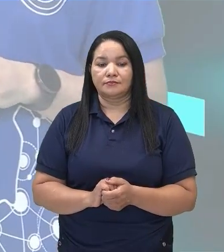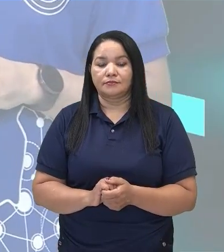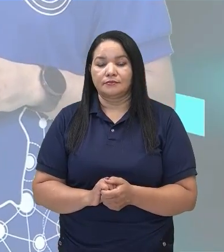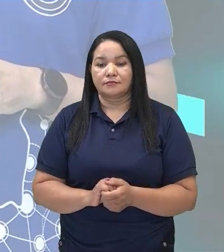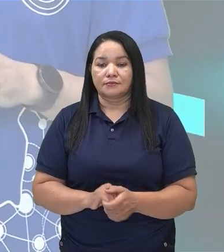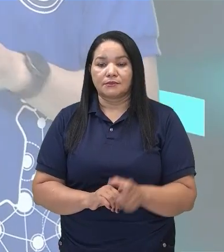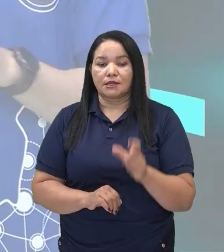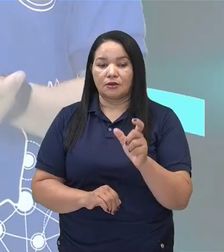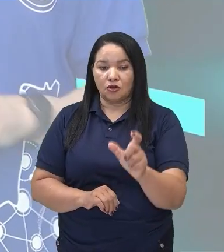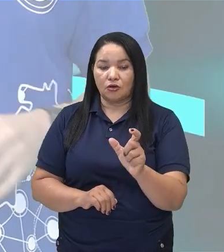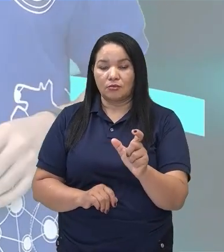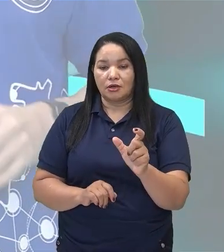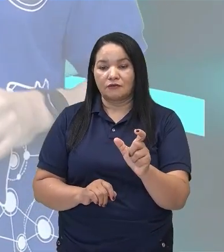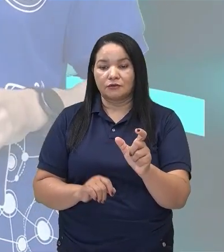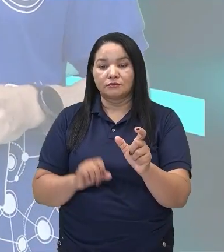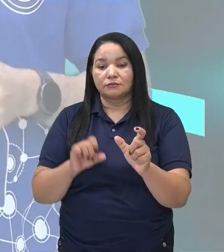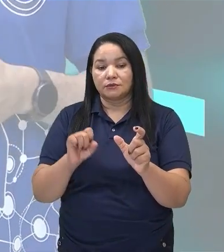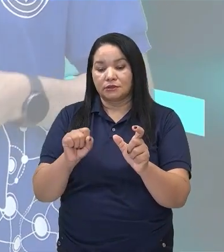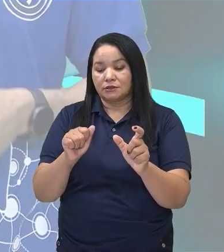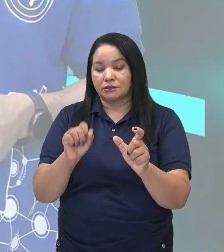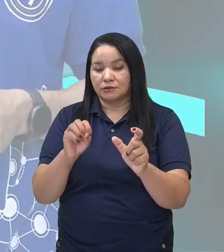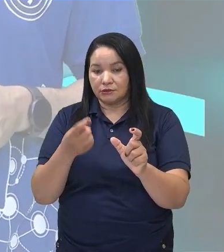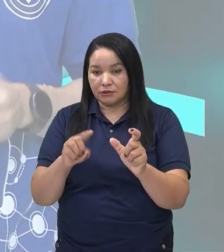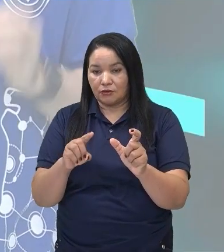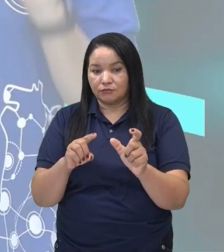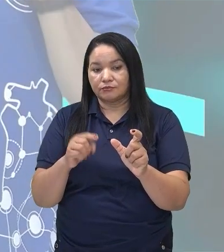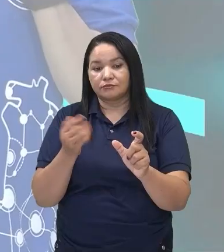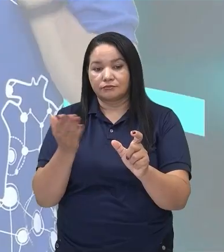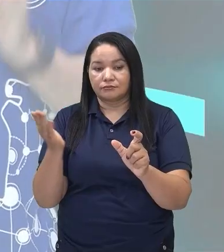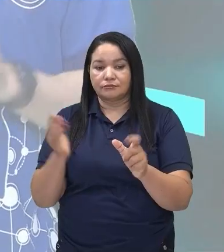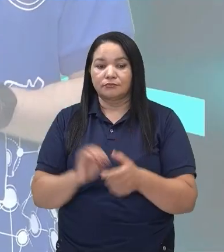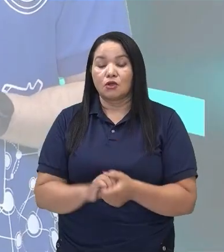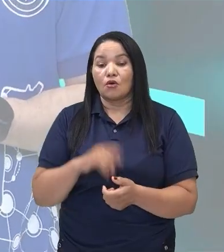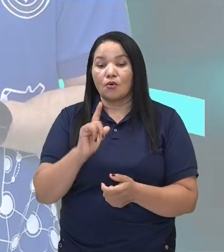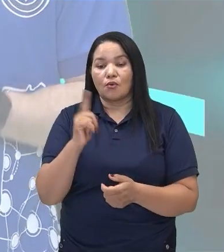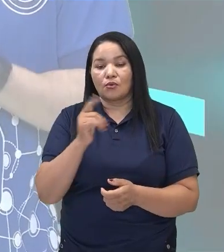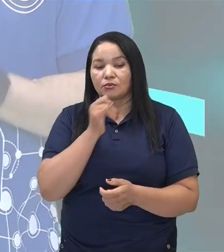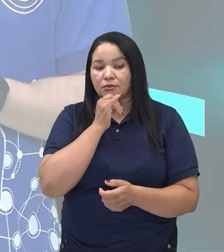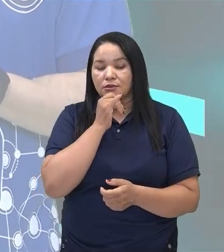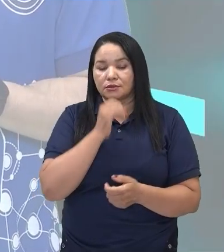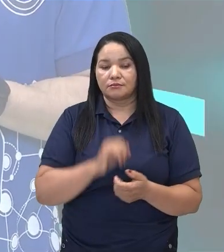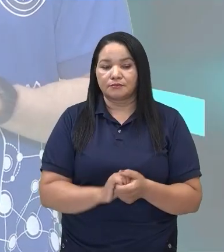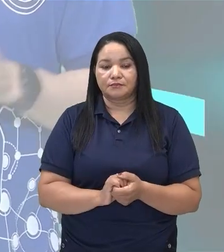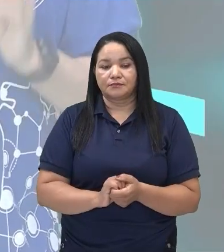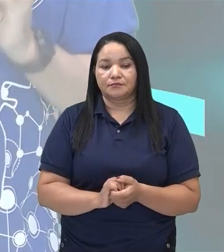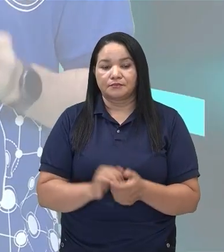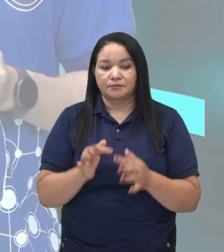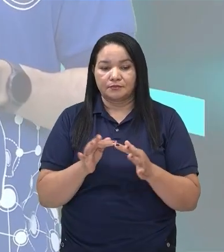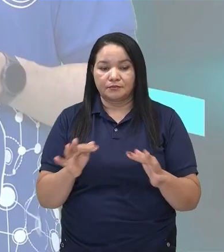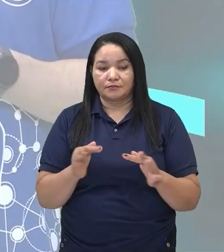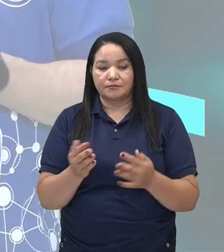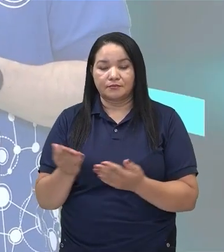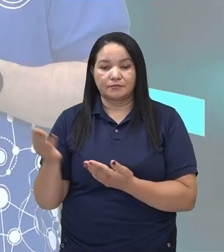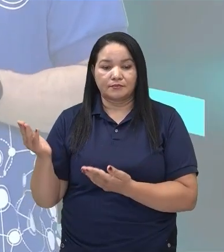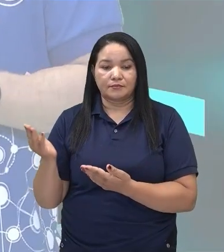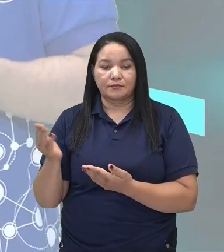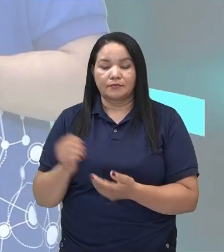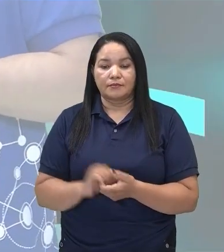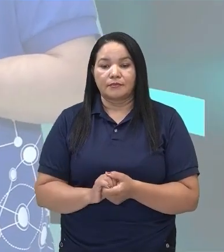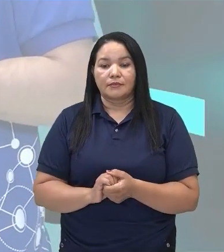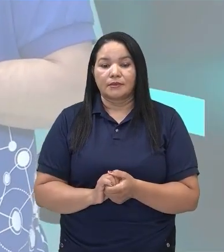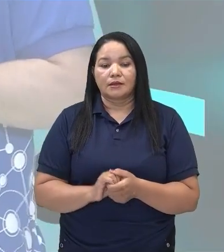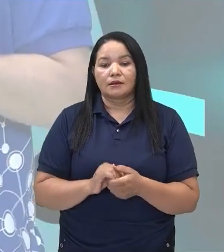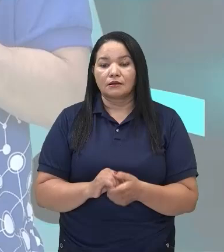são professores, ok? Outro exemplo com are. We are happy. We are happy. Nós somos